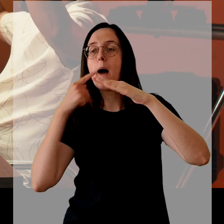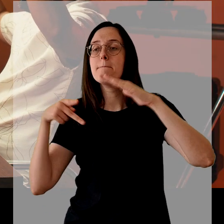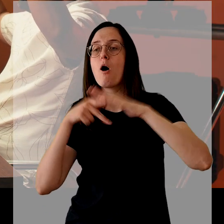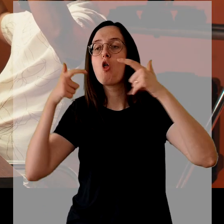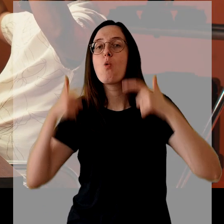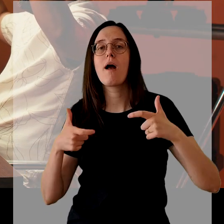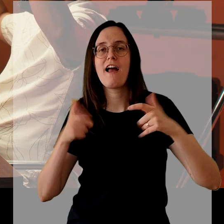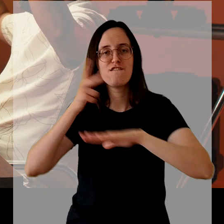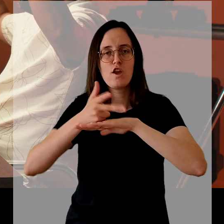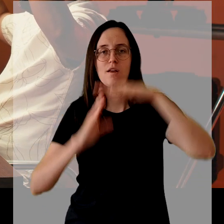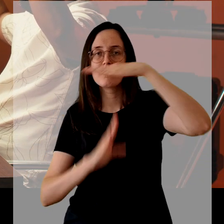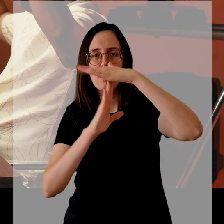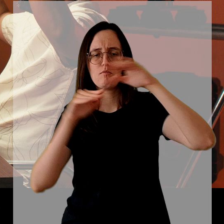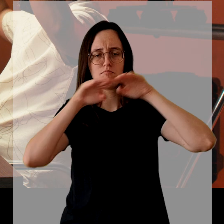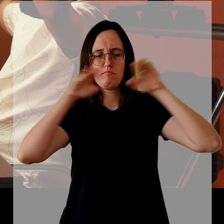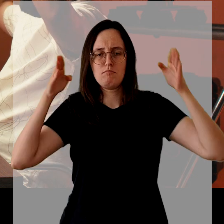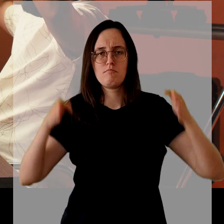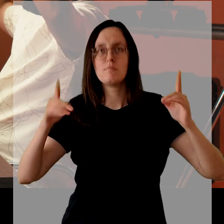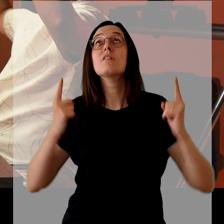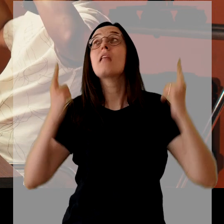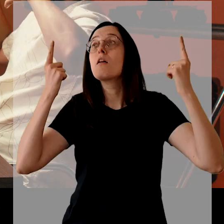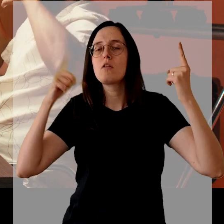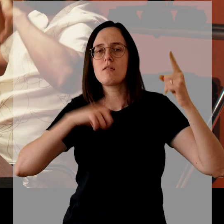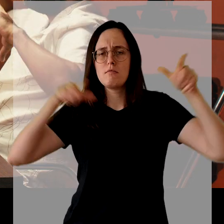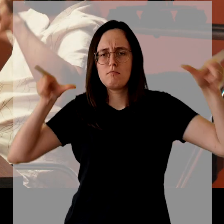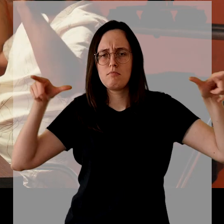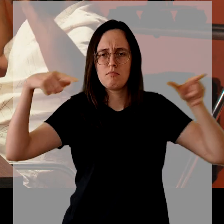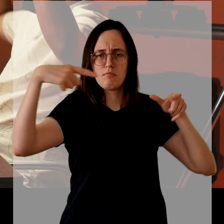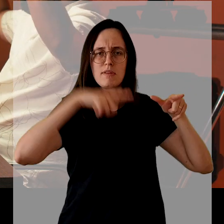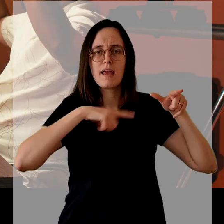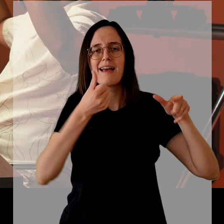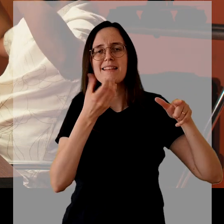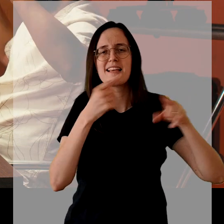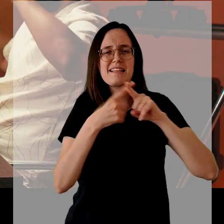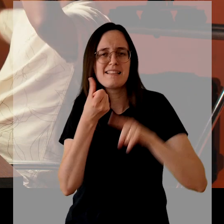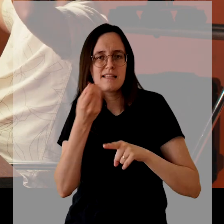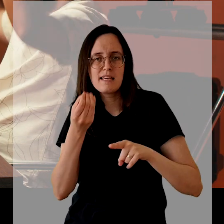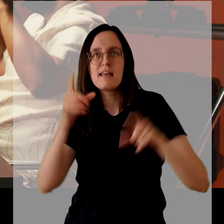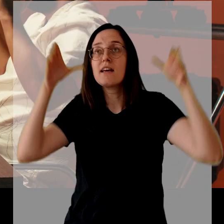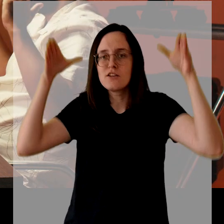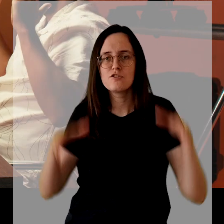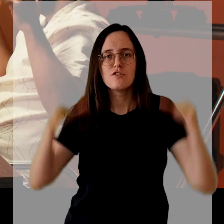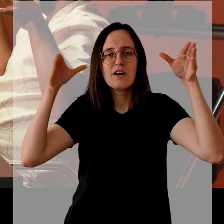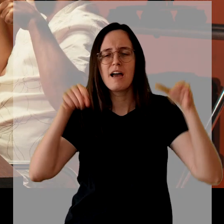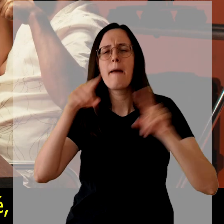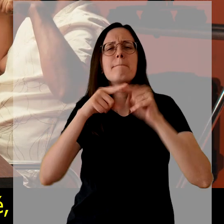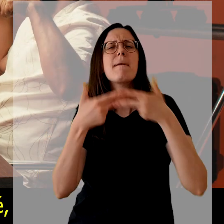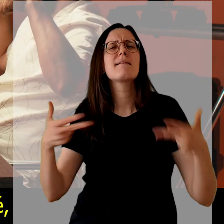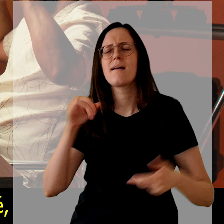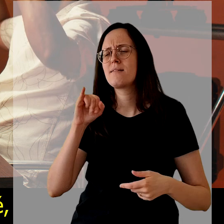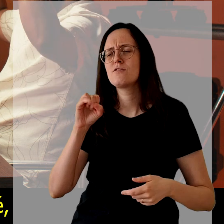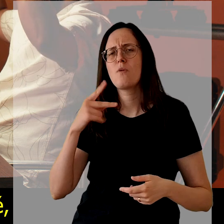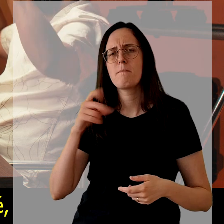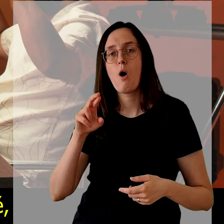de painéisinhos de isopor, aqueles painéis de 60 por 60. Dá para tirar facilmente. Você tira e coloca.